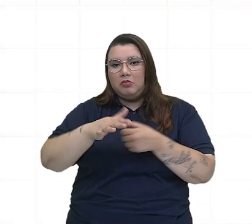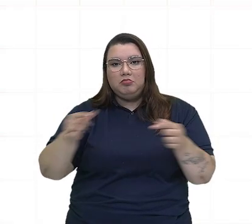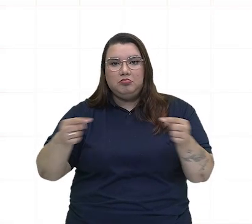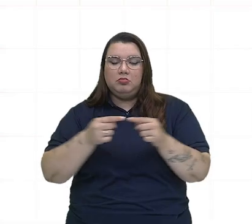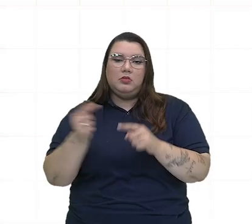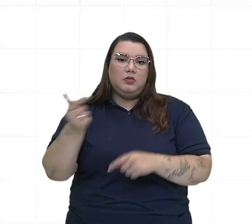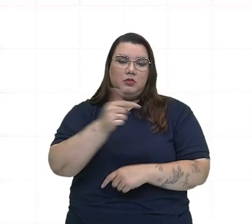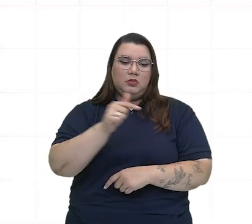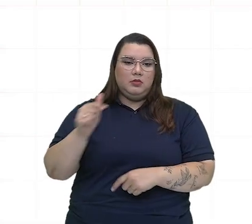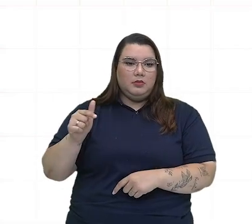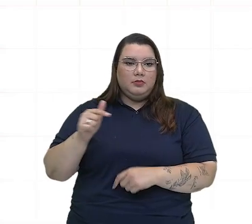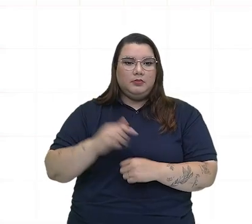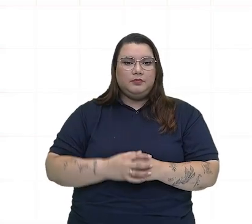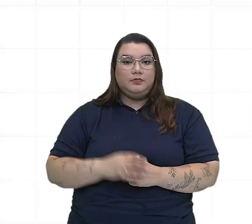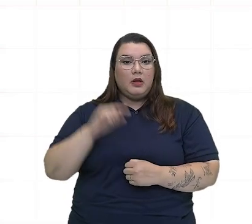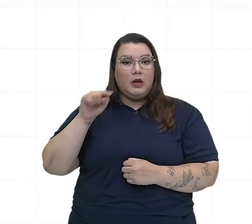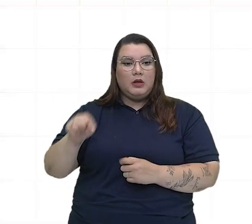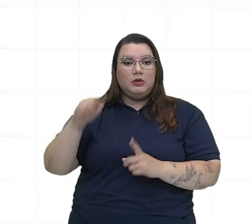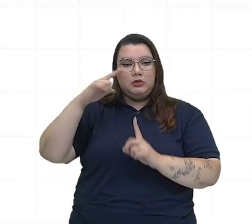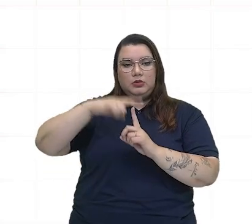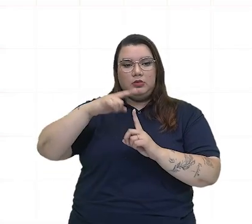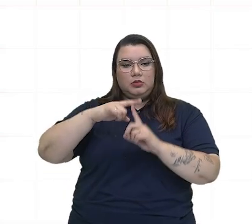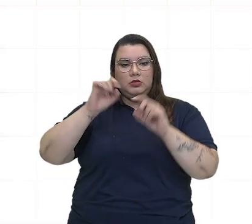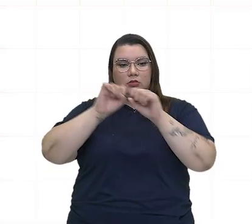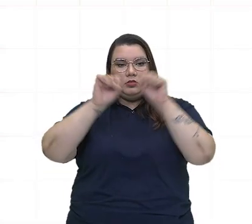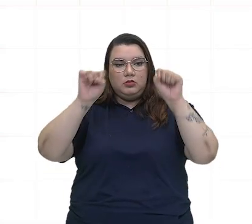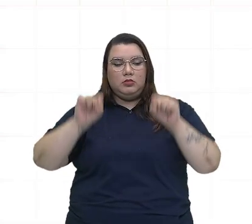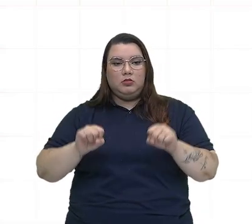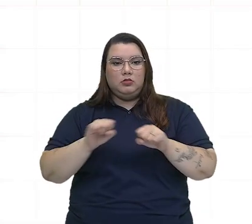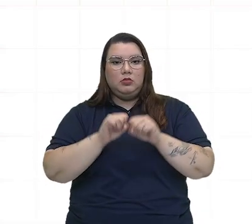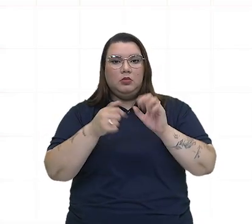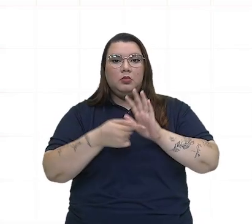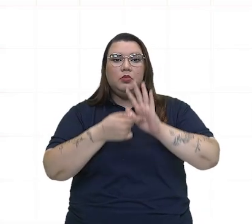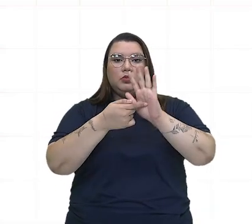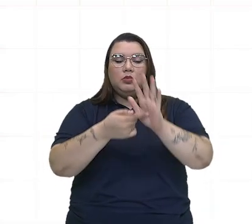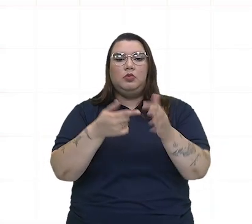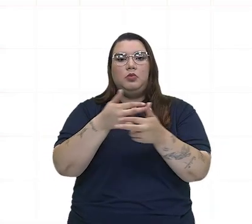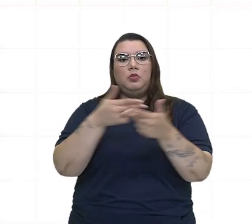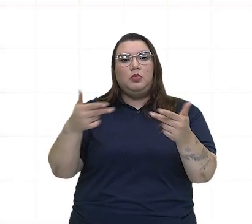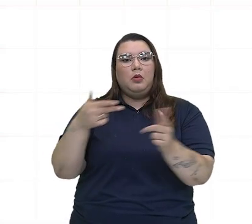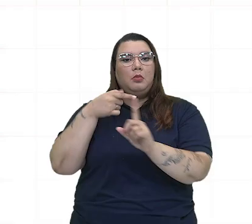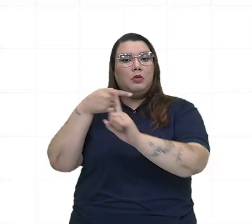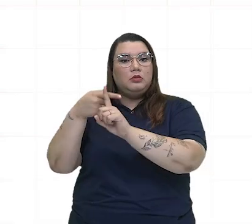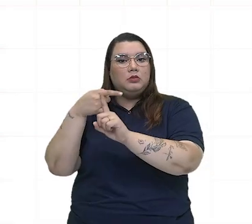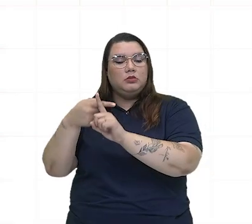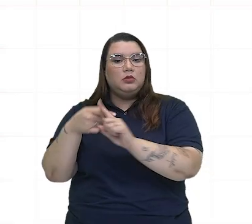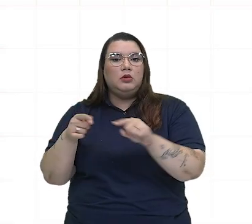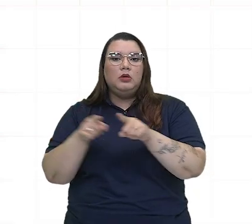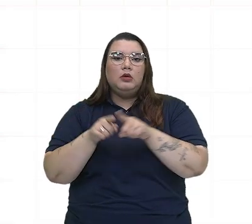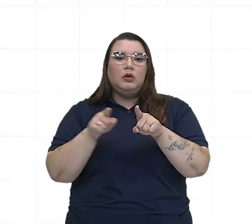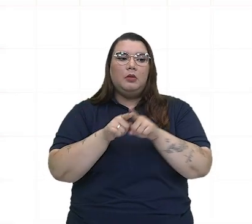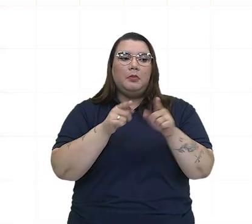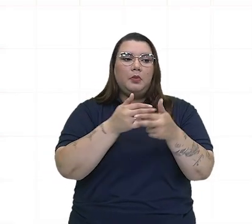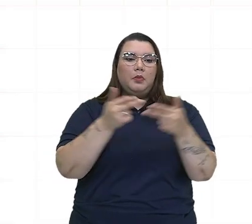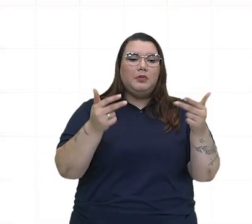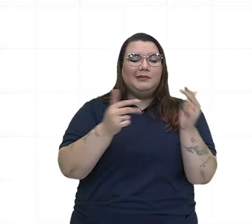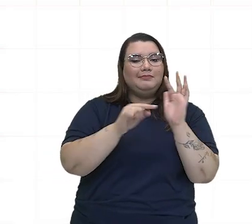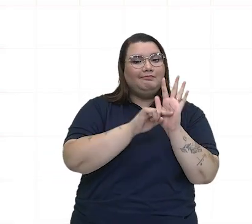certo? Esse sistema, ele apresenta vantagens e ele também